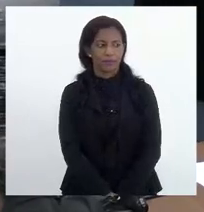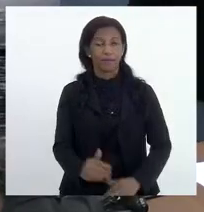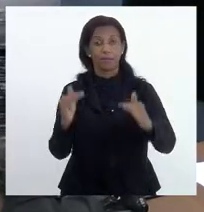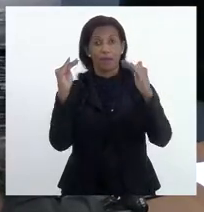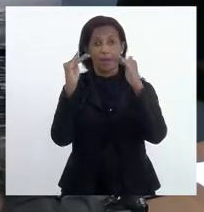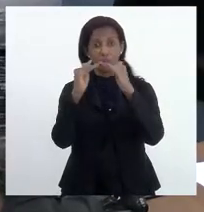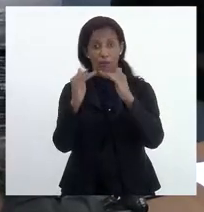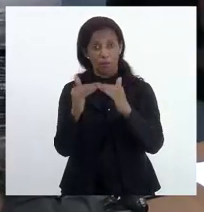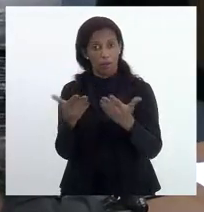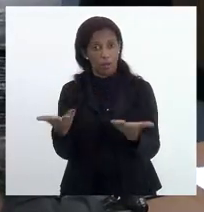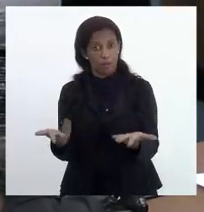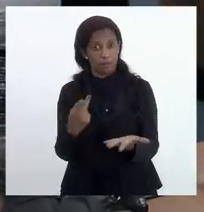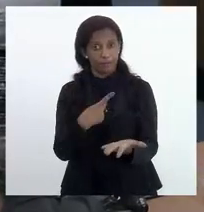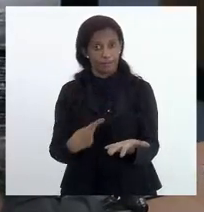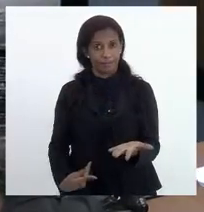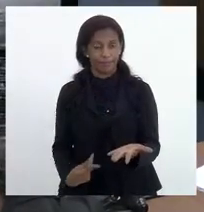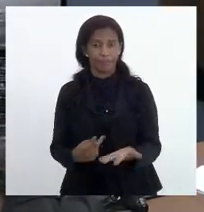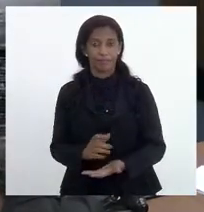Favorável, senhor presidente.